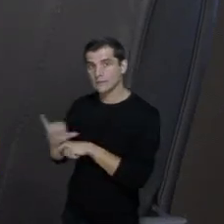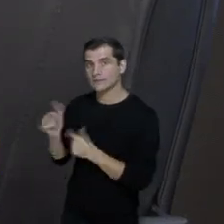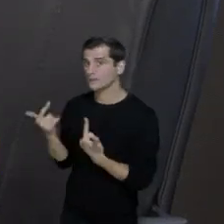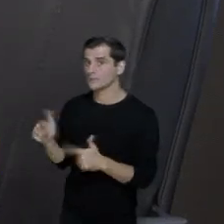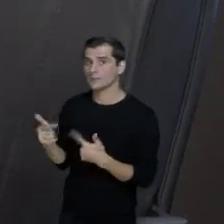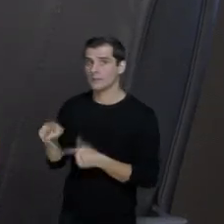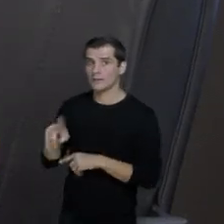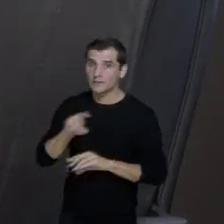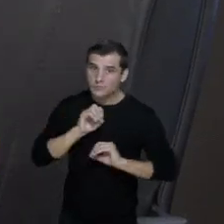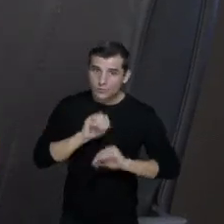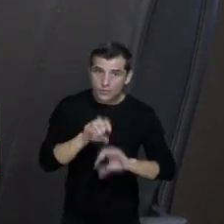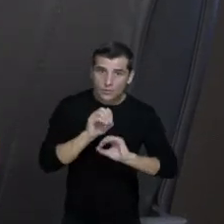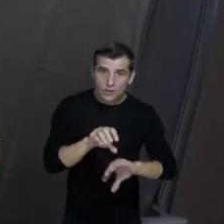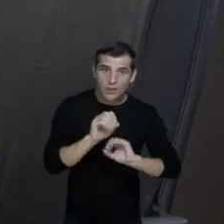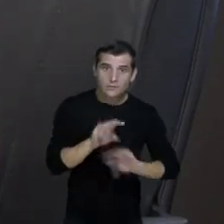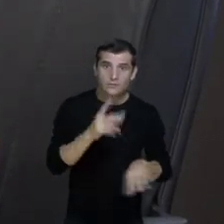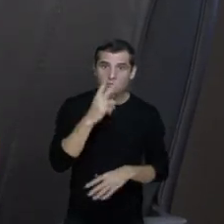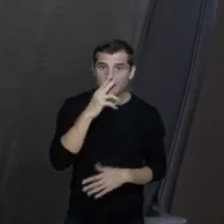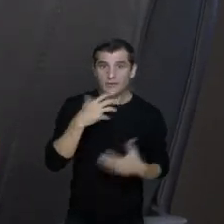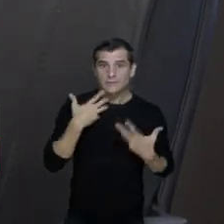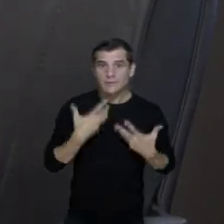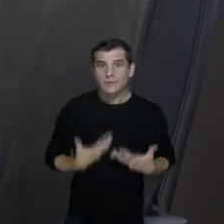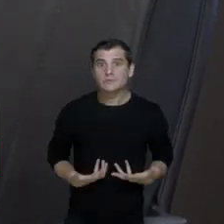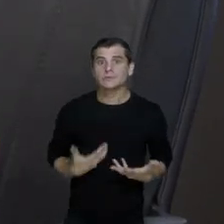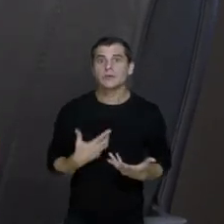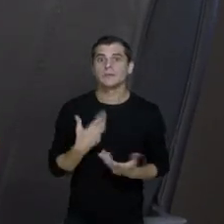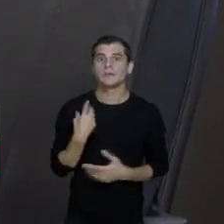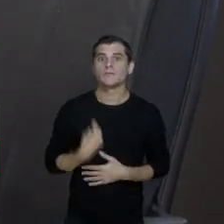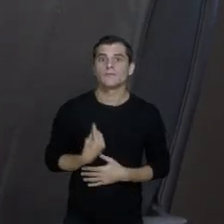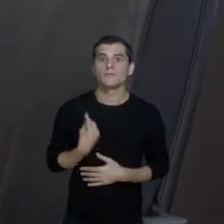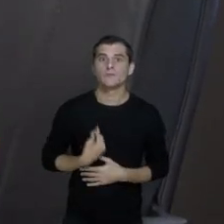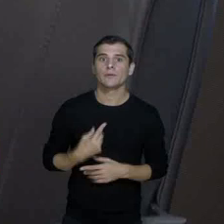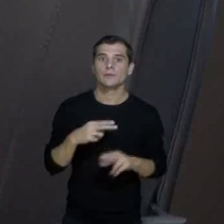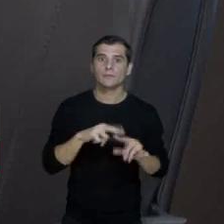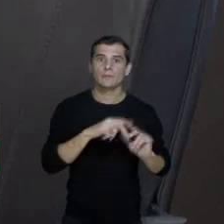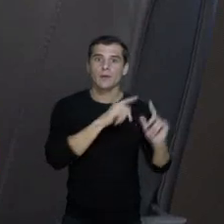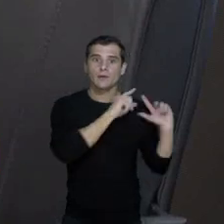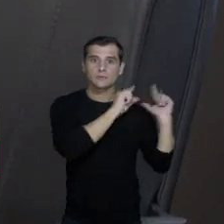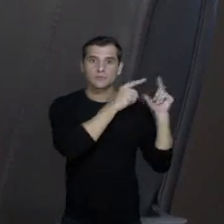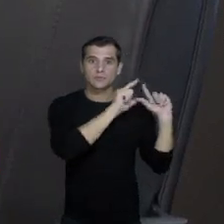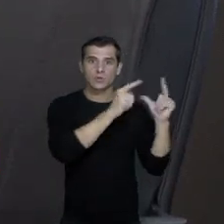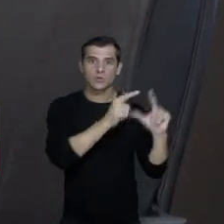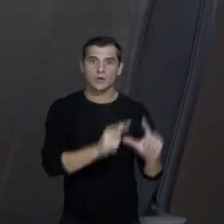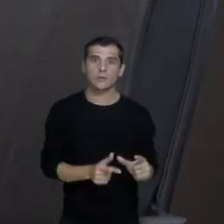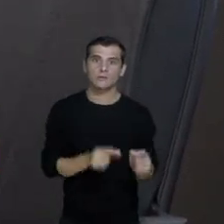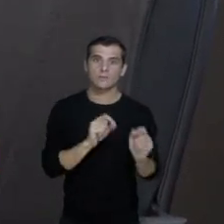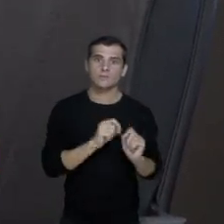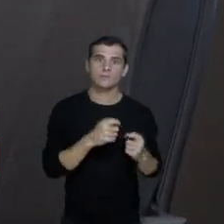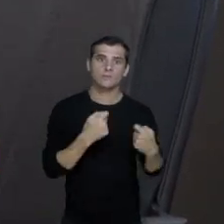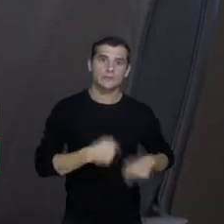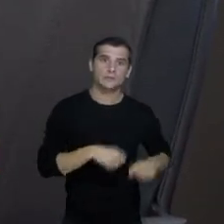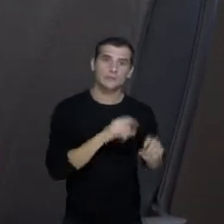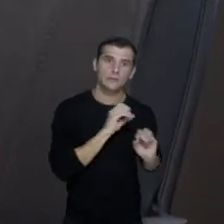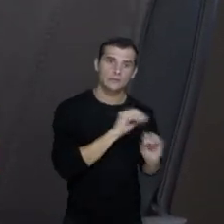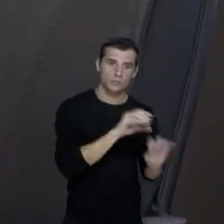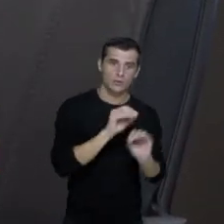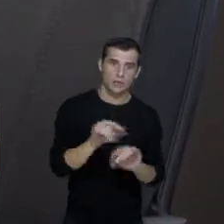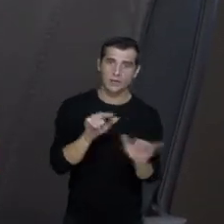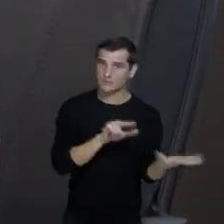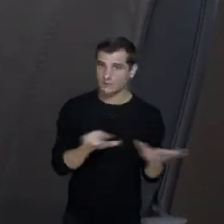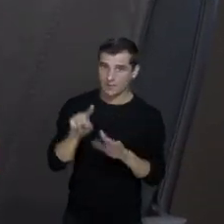educação cara meio que cansa assim porque a gente pensa que são algumas gerações que a gente tem que atravessar né não vai ser na semana que vem que a gente vai mudar